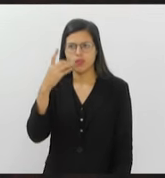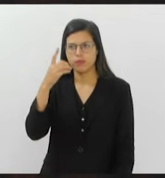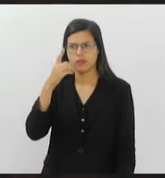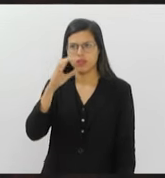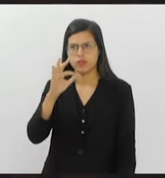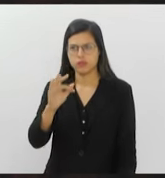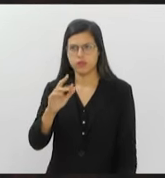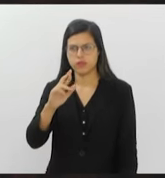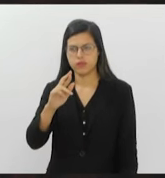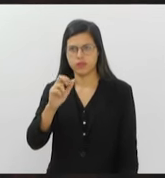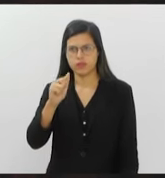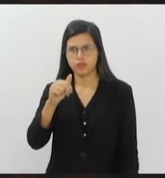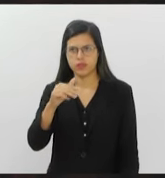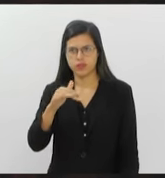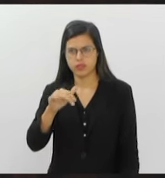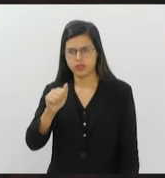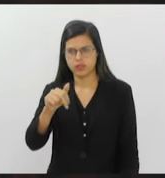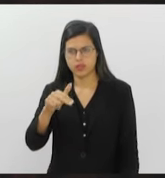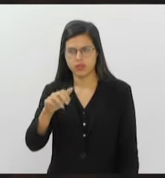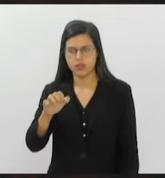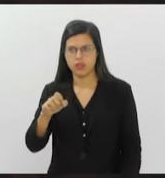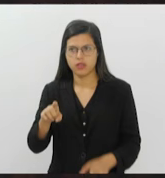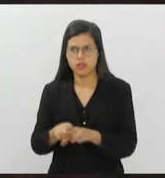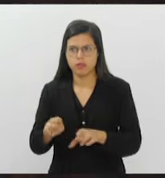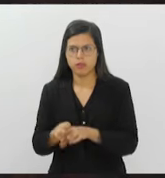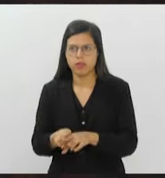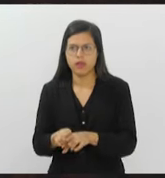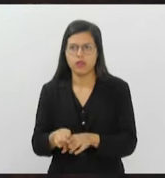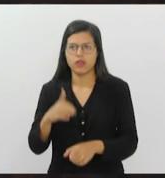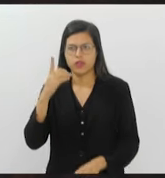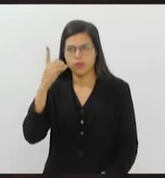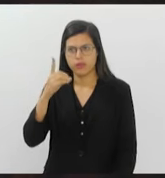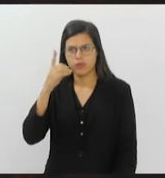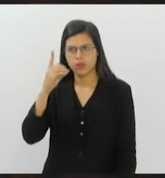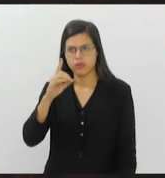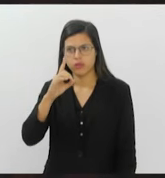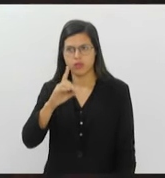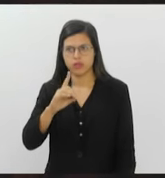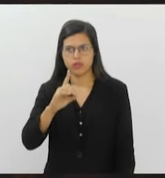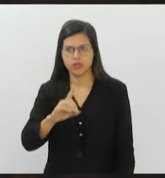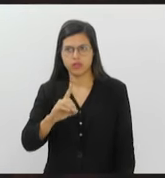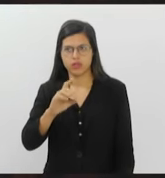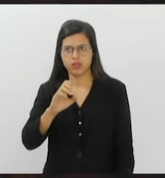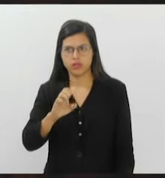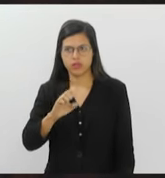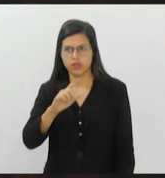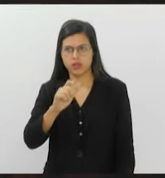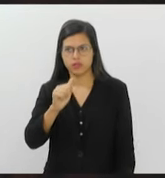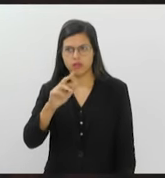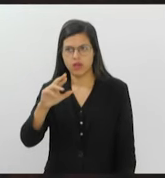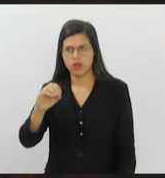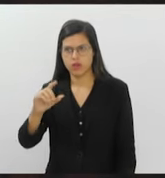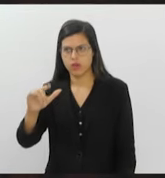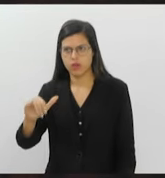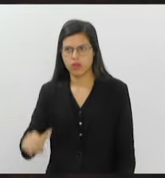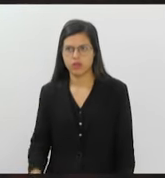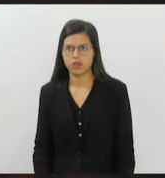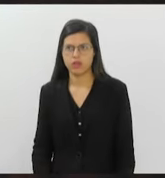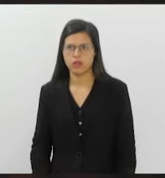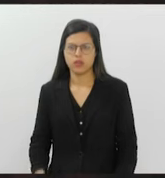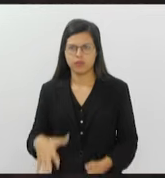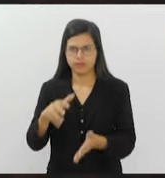também. Deputado Guilherme Delaroli. Senhor presidente, eu voto não. Ah, muito obrigado. Consignina para mim,